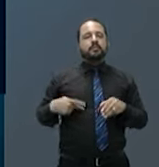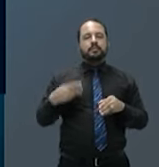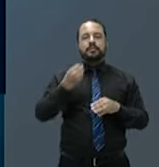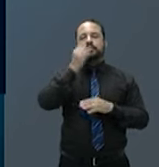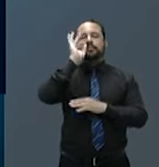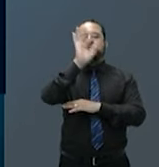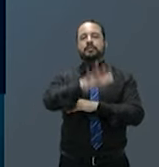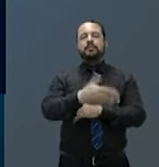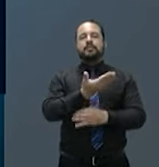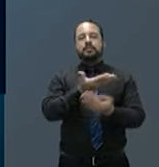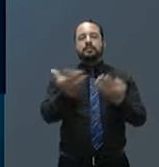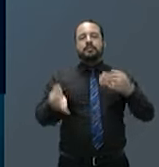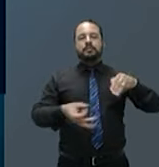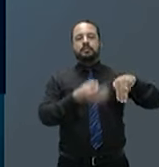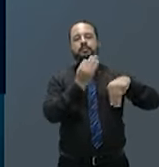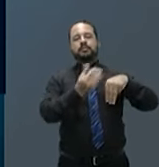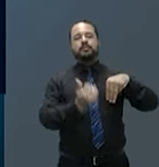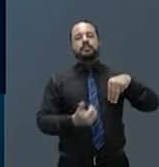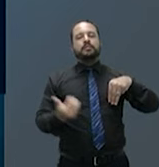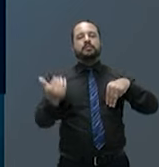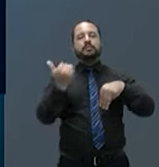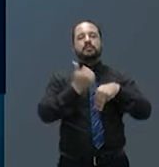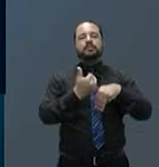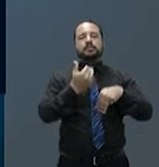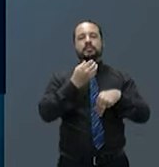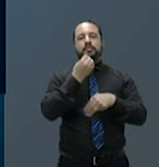senhoras ministras, senhores ministros, senhor